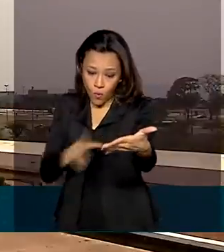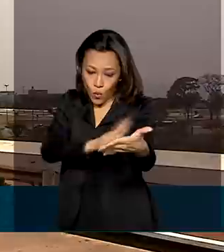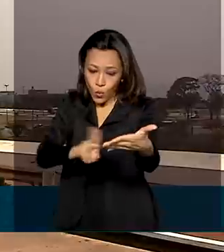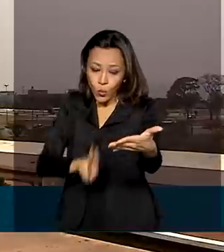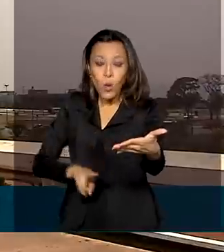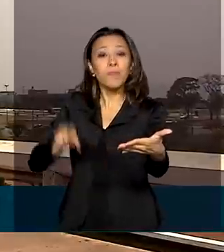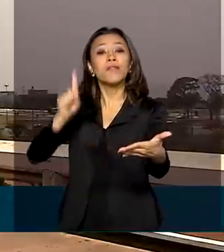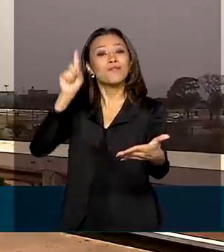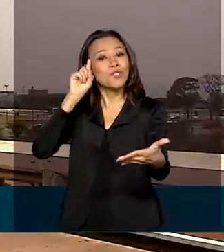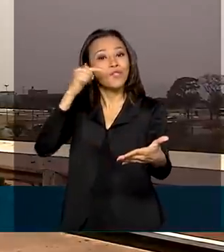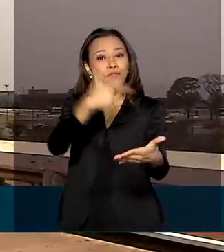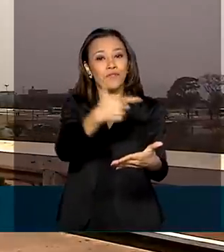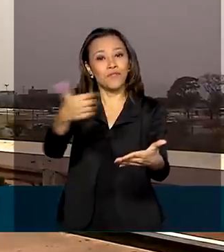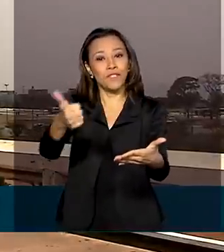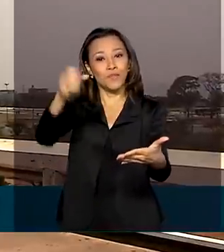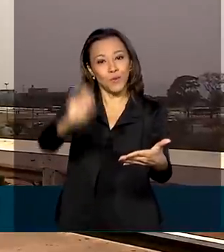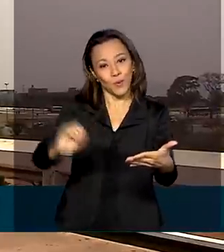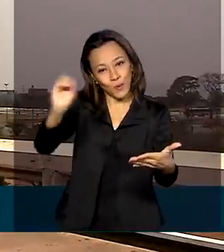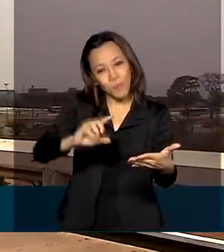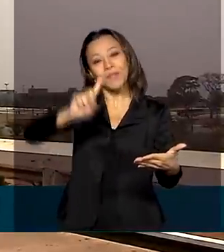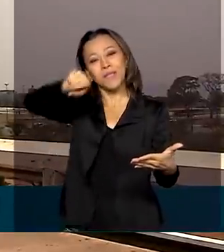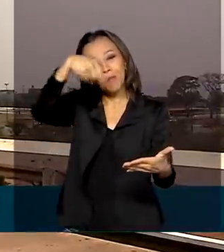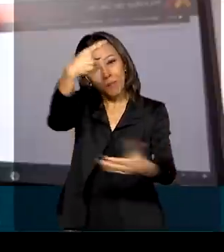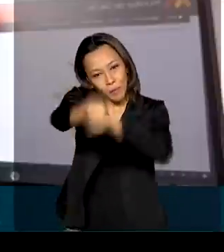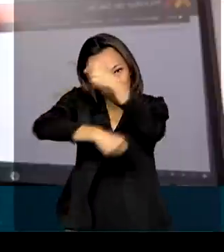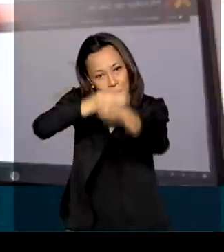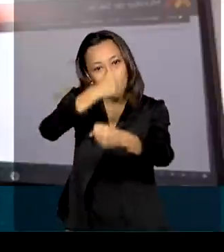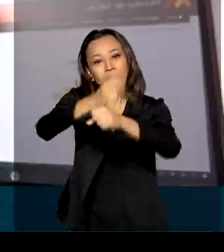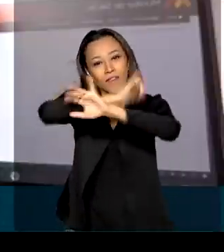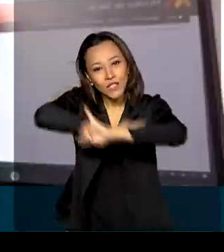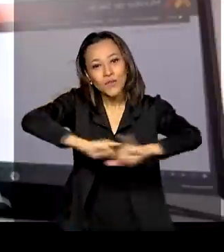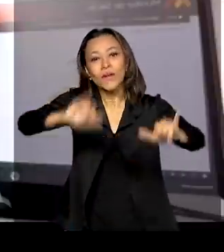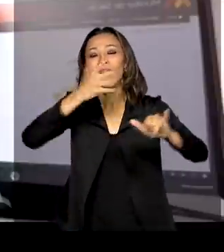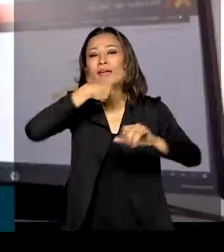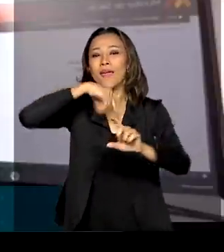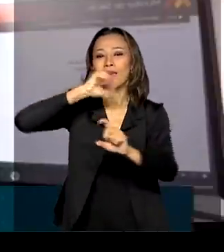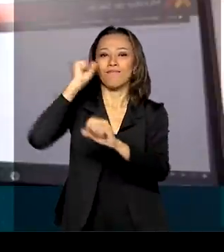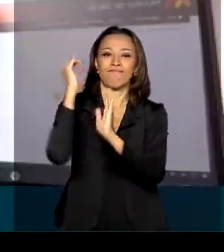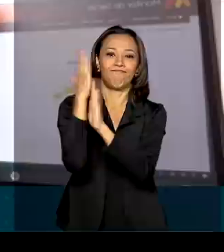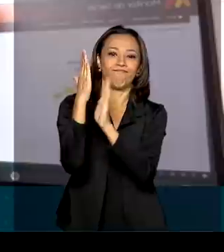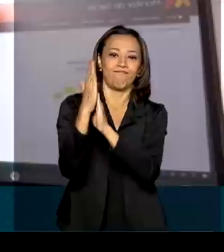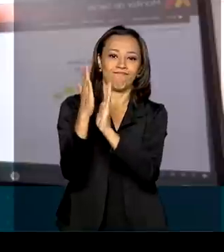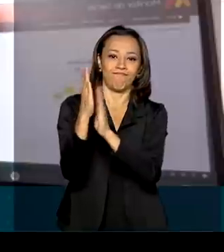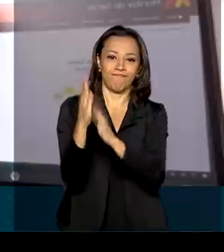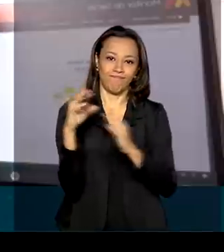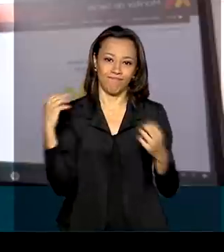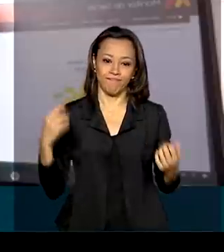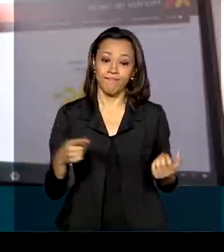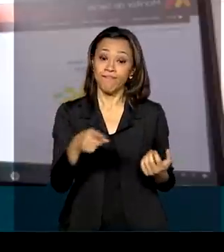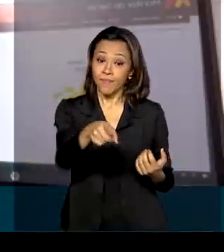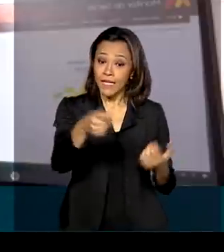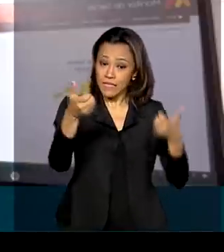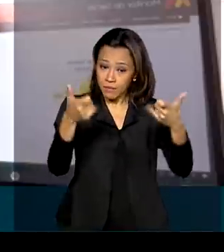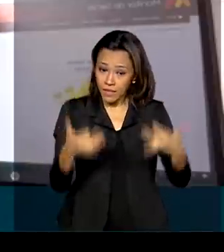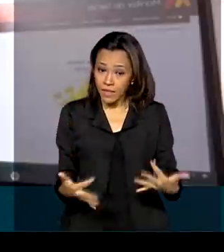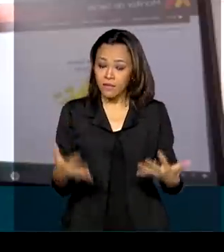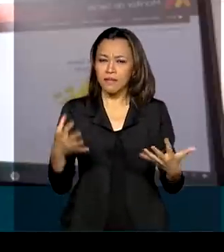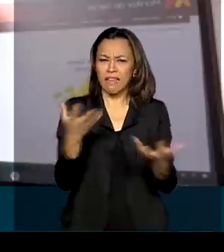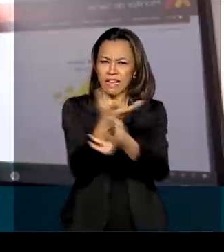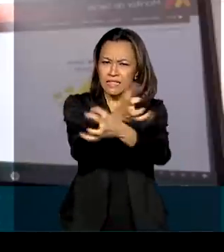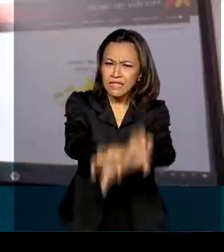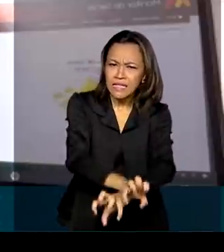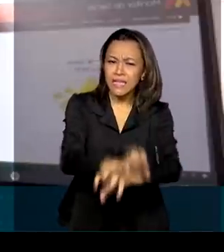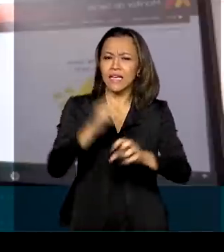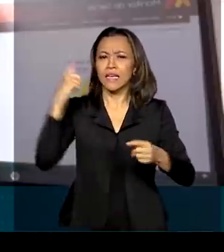outubro e o vencedor será conhecido no ano que vem. Em razão da seca ser um fenômeno de difícil determinação sobre o